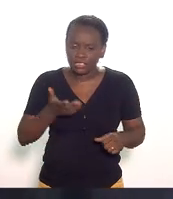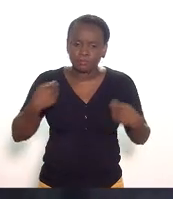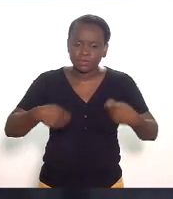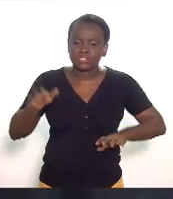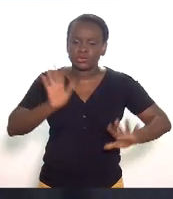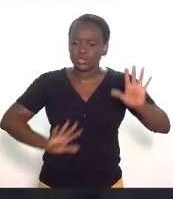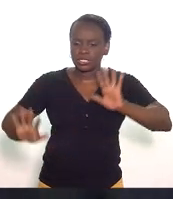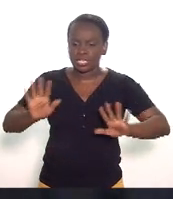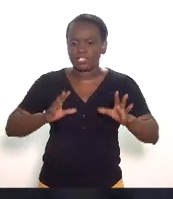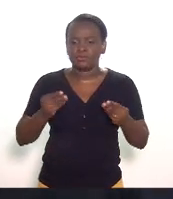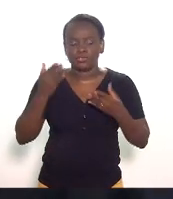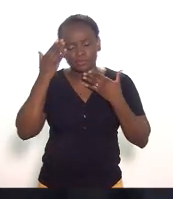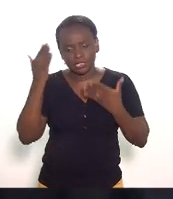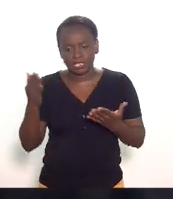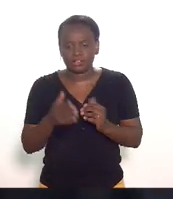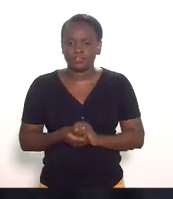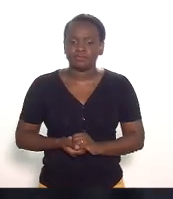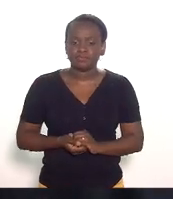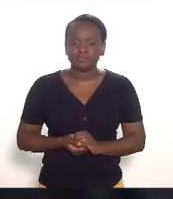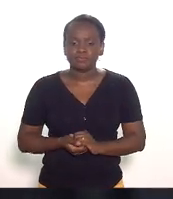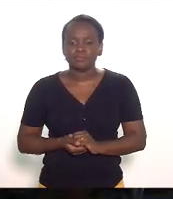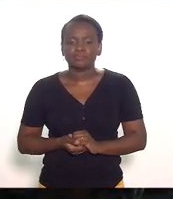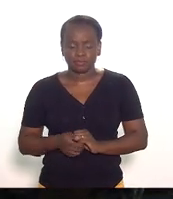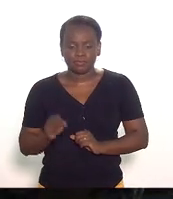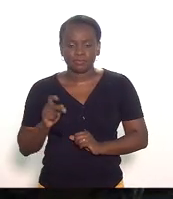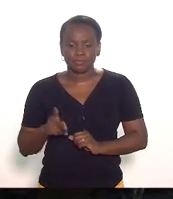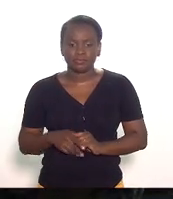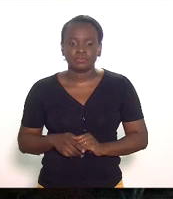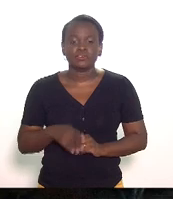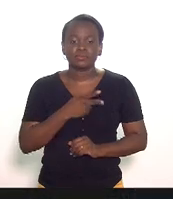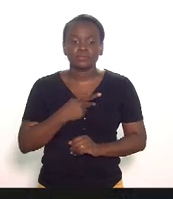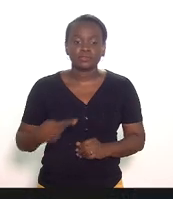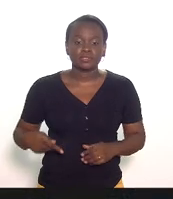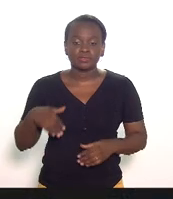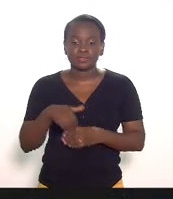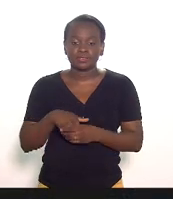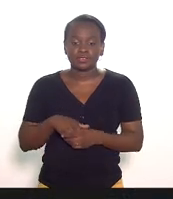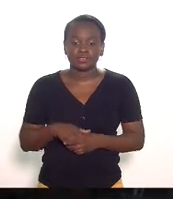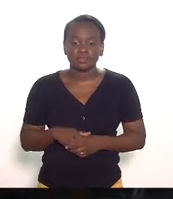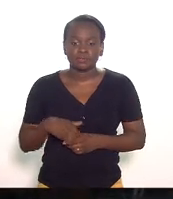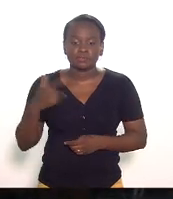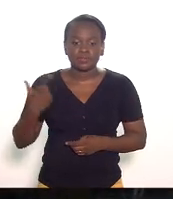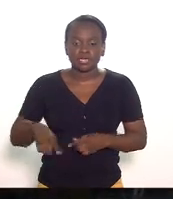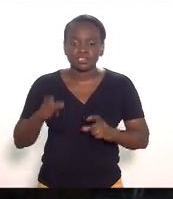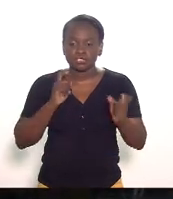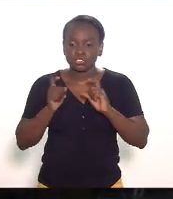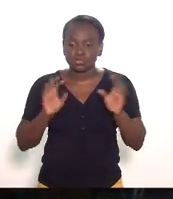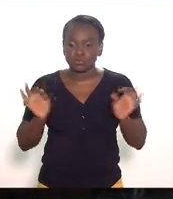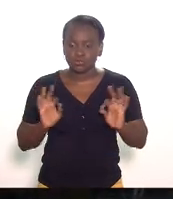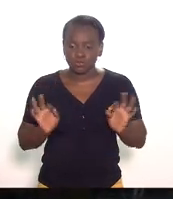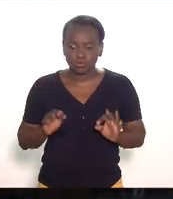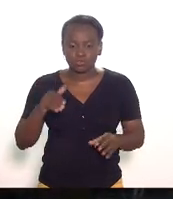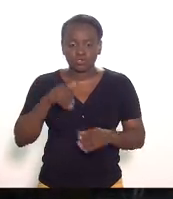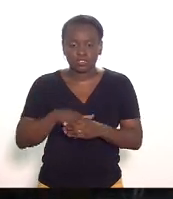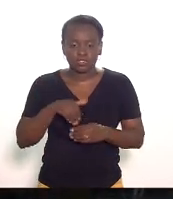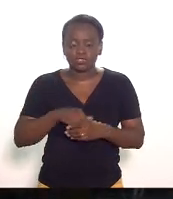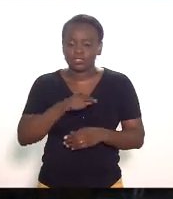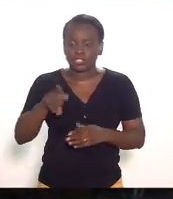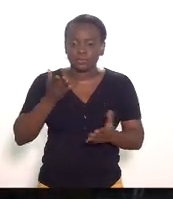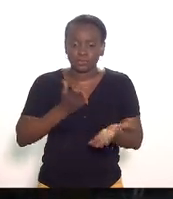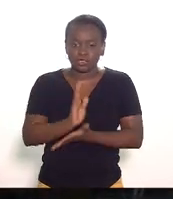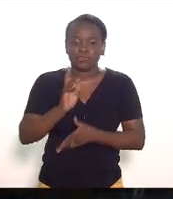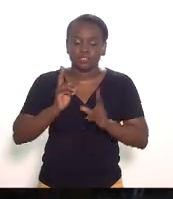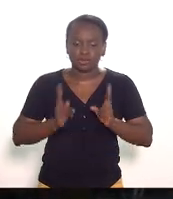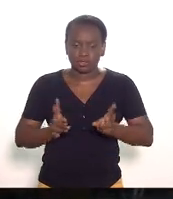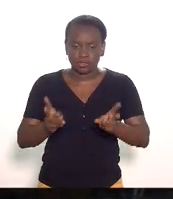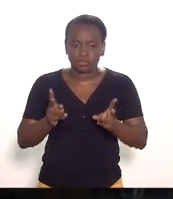ter cuidado. Muito obrigado. Ok. Presidente, a declaração. Não havendo quem queira discutir, encerrada a discussão, em votação, os senhores que aprovam, permaneçam